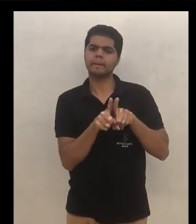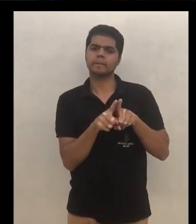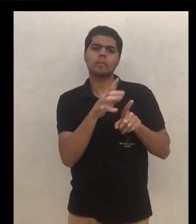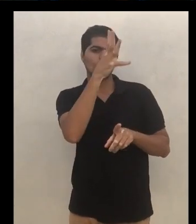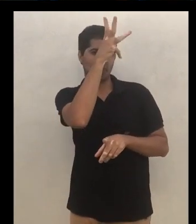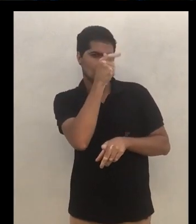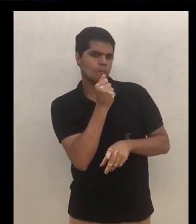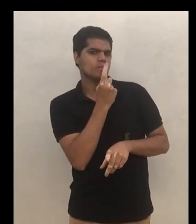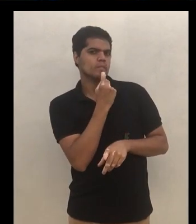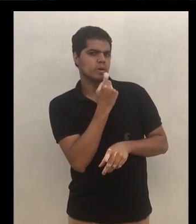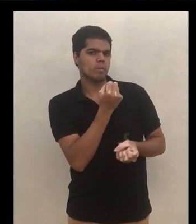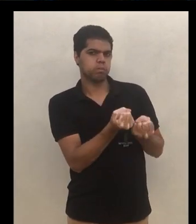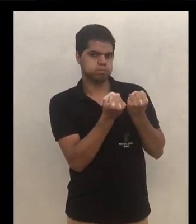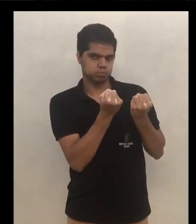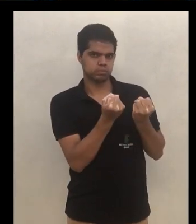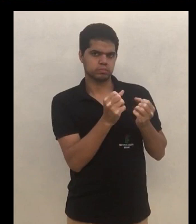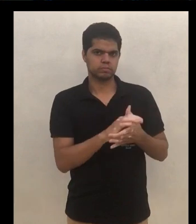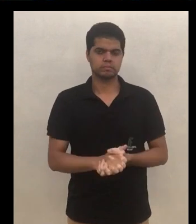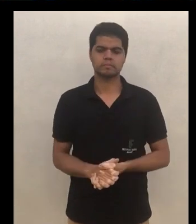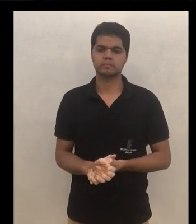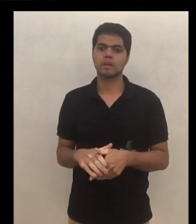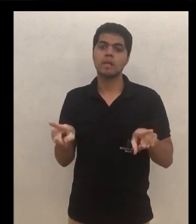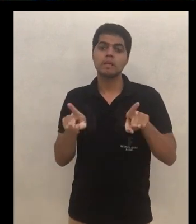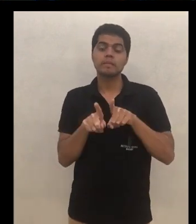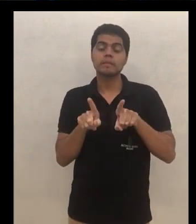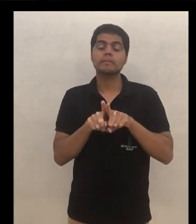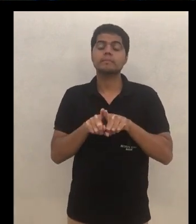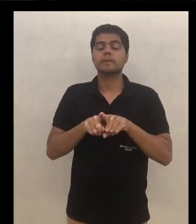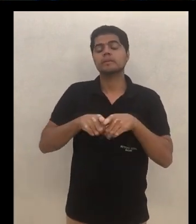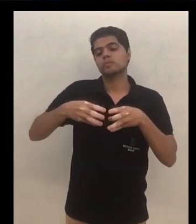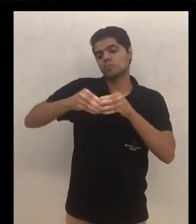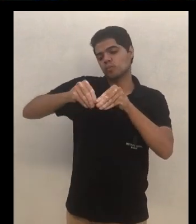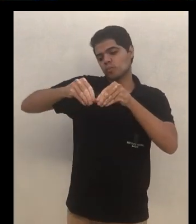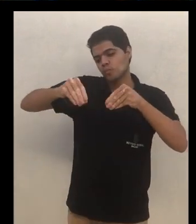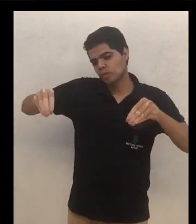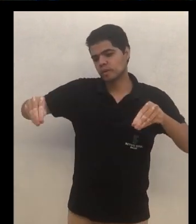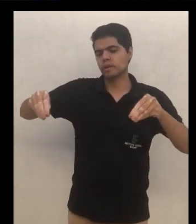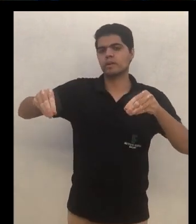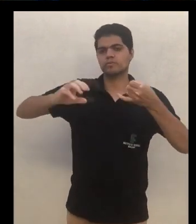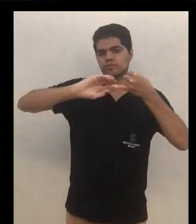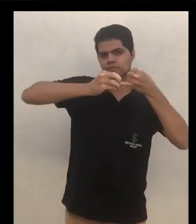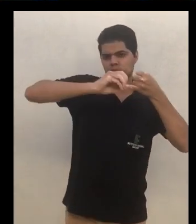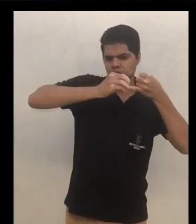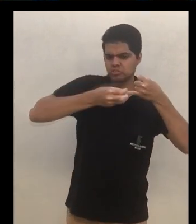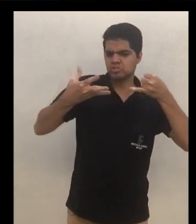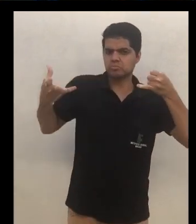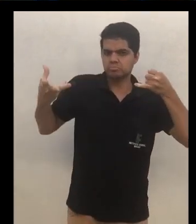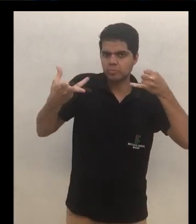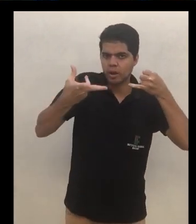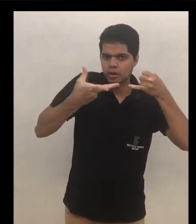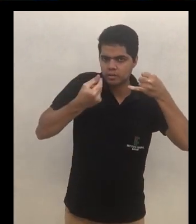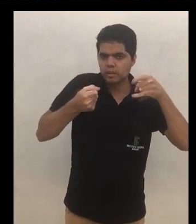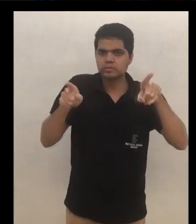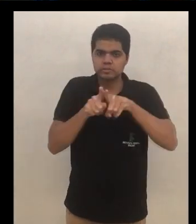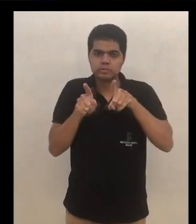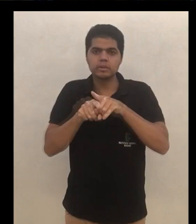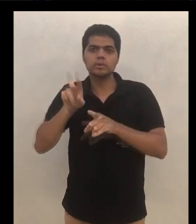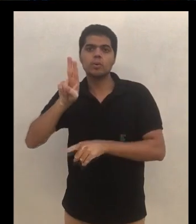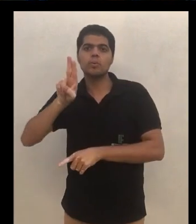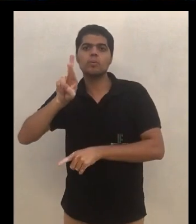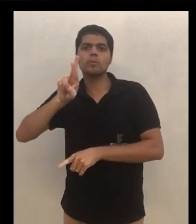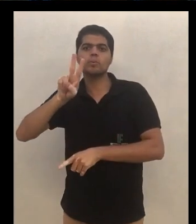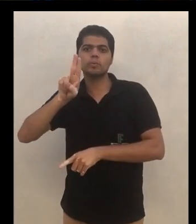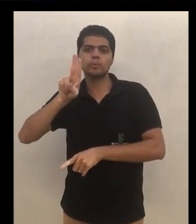vermelho pesadão. Aqui o farelo de casca, né, de feijão, é de qualidade, e o farelo de urucum.